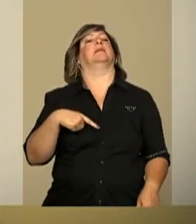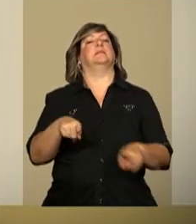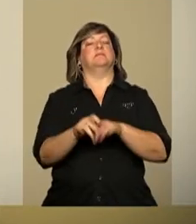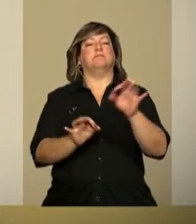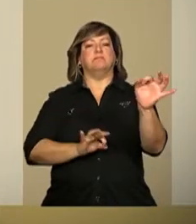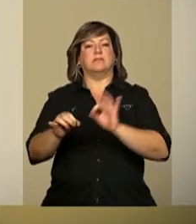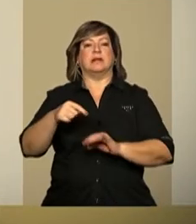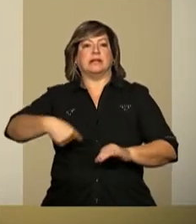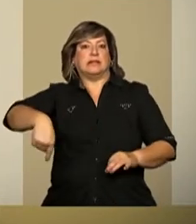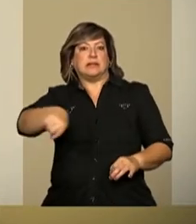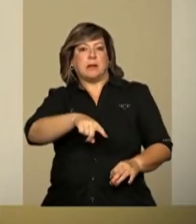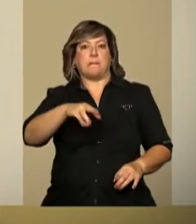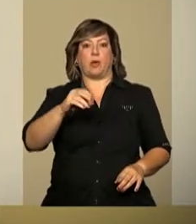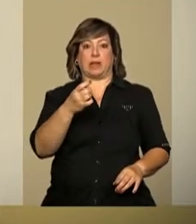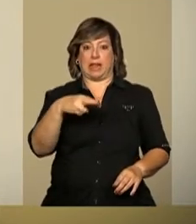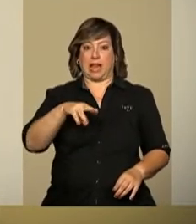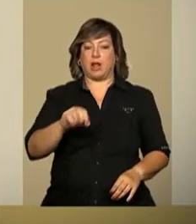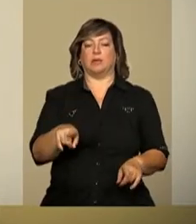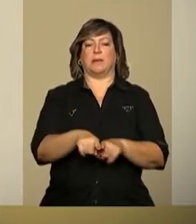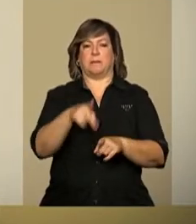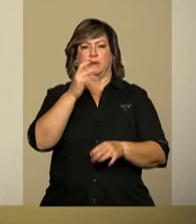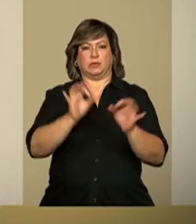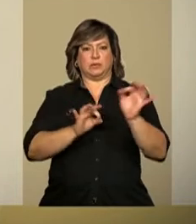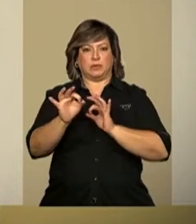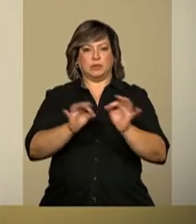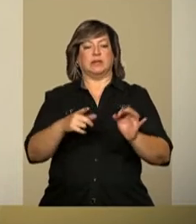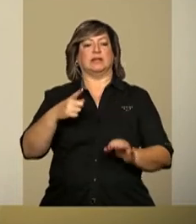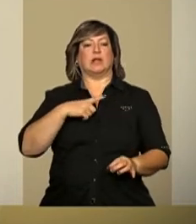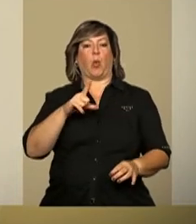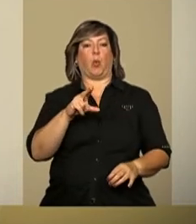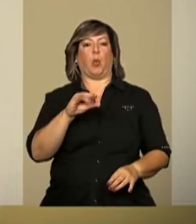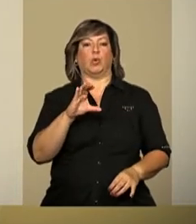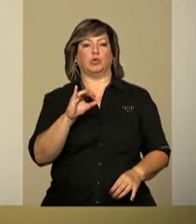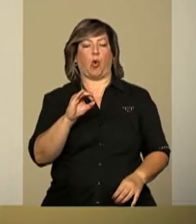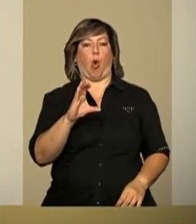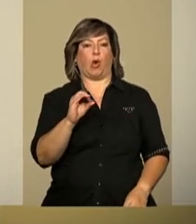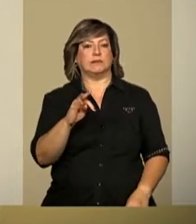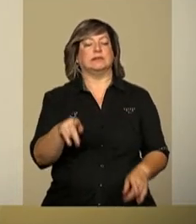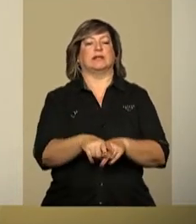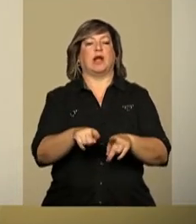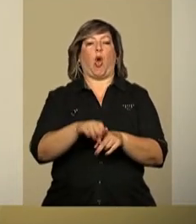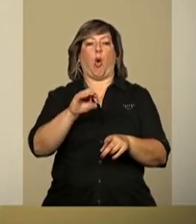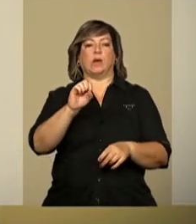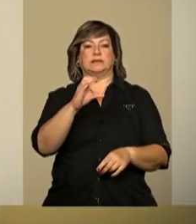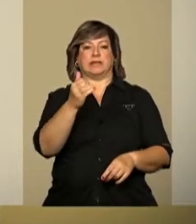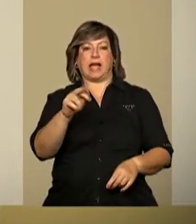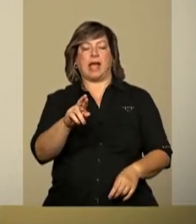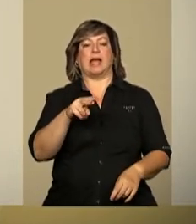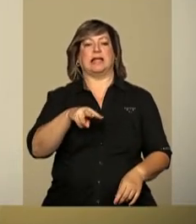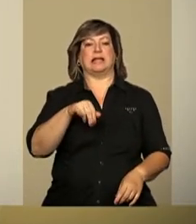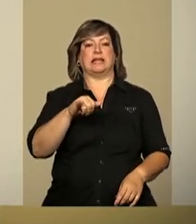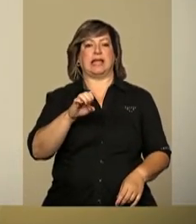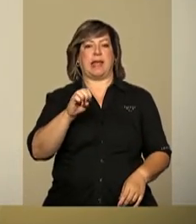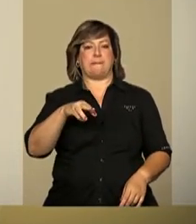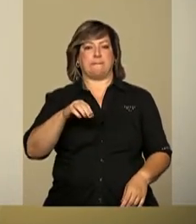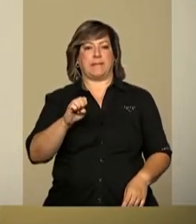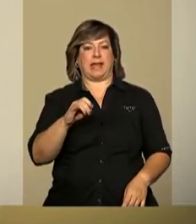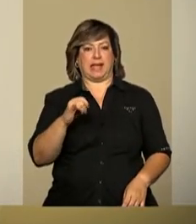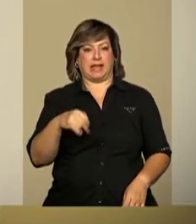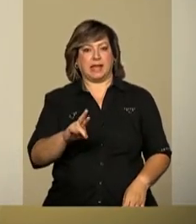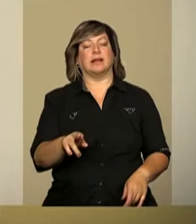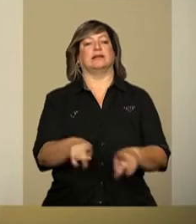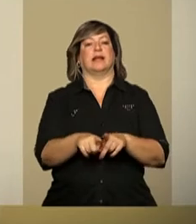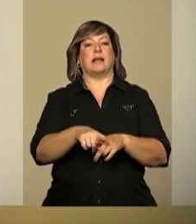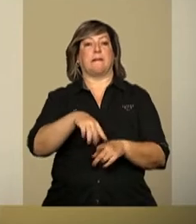projetado por grandes arquitetos brasileiros como são o Lúcio Costa e o Oscar ne maer e que já abrigou até o Ministério da